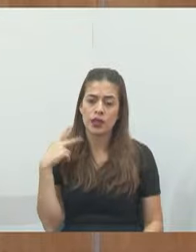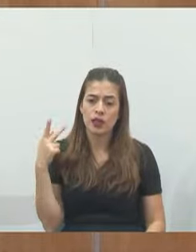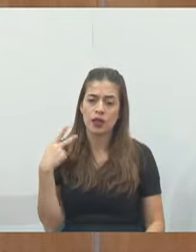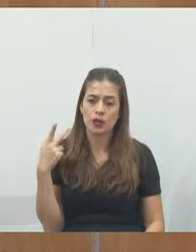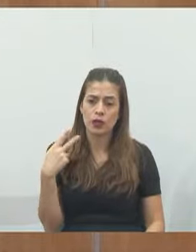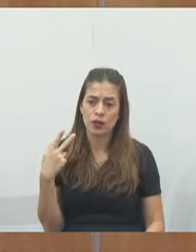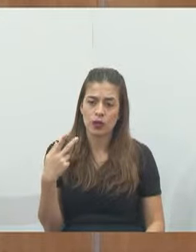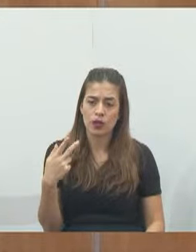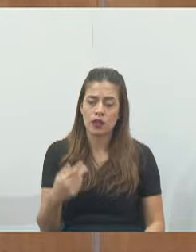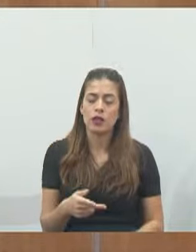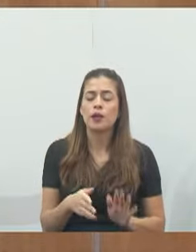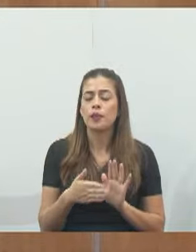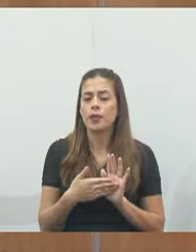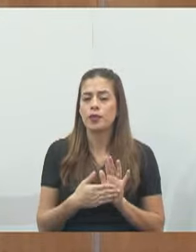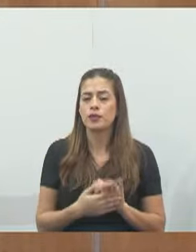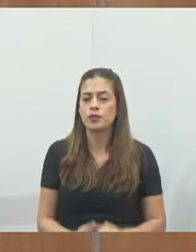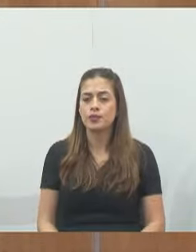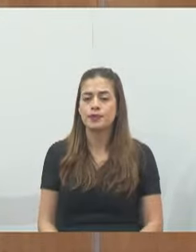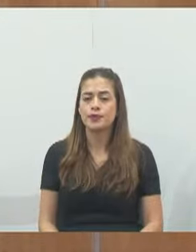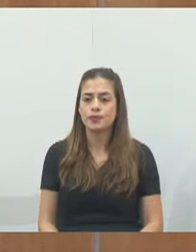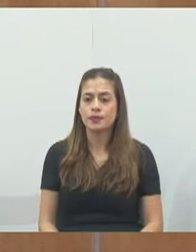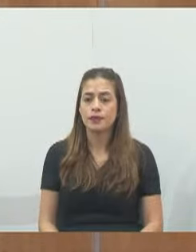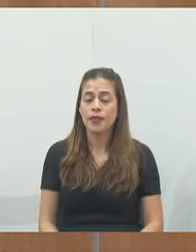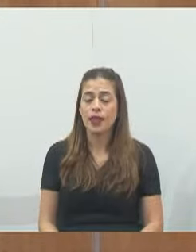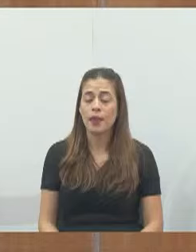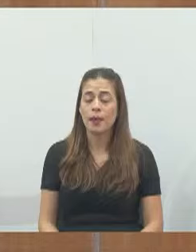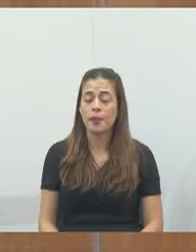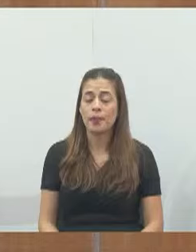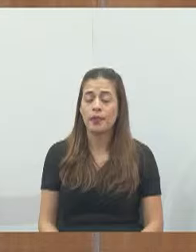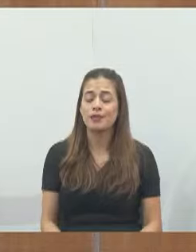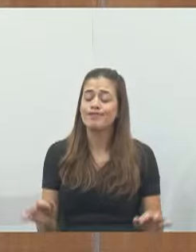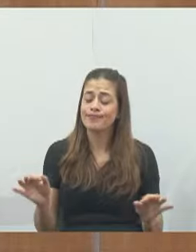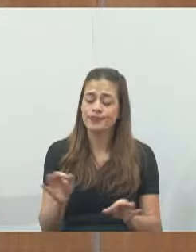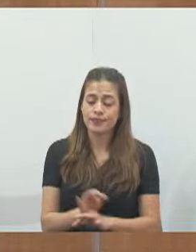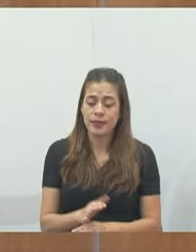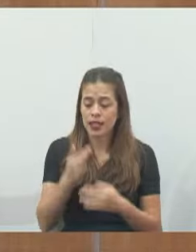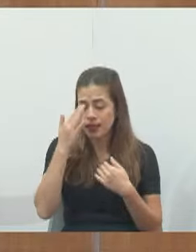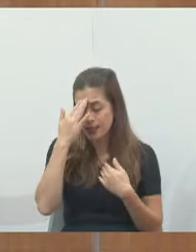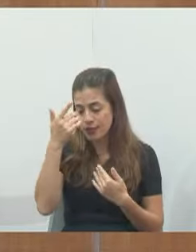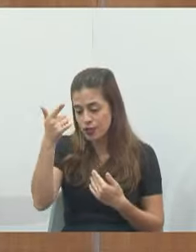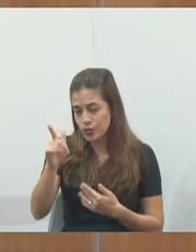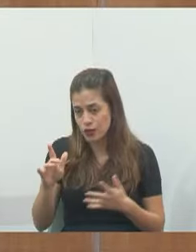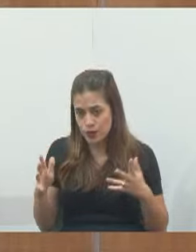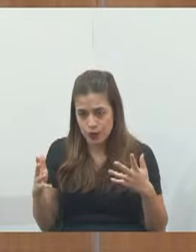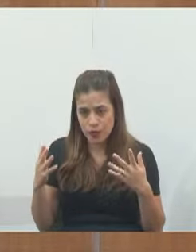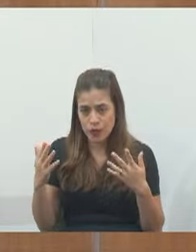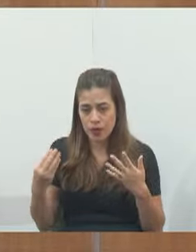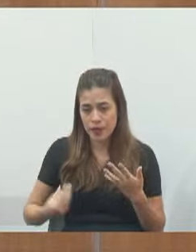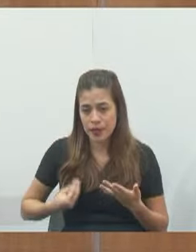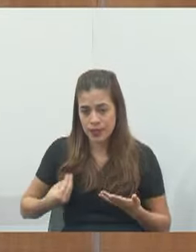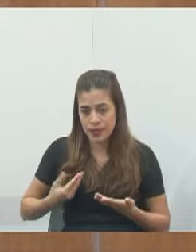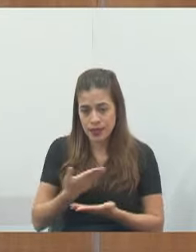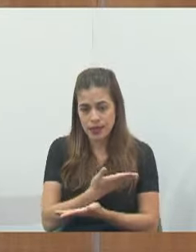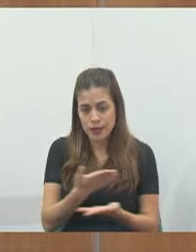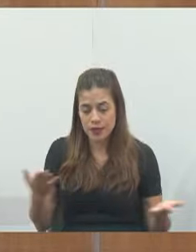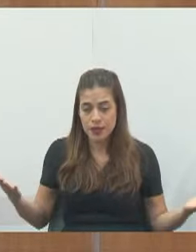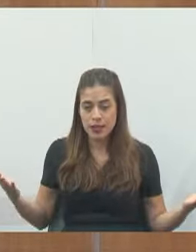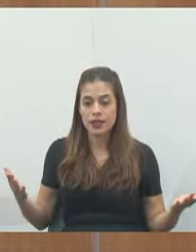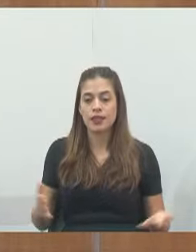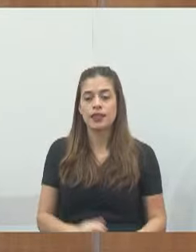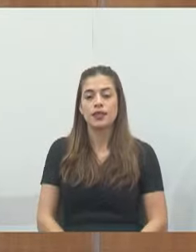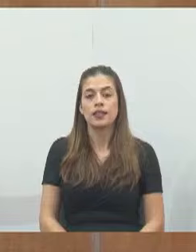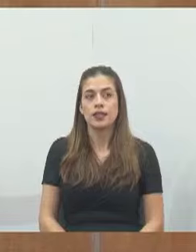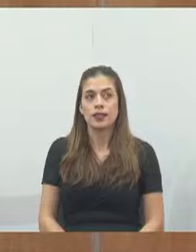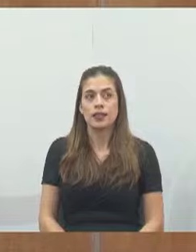por essa questão. E para me despedir de vocês e agradecer novamente muito a presença de vocês, né?